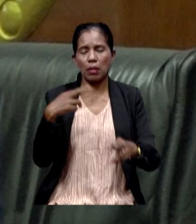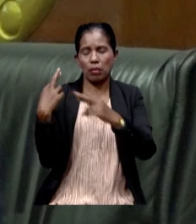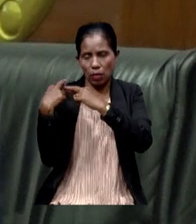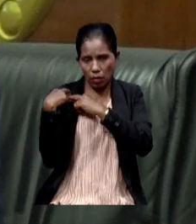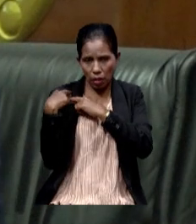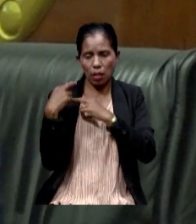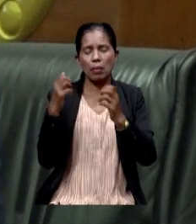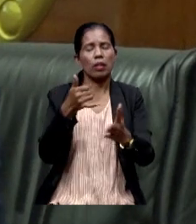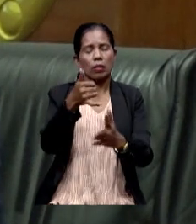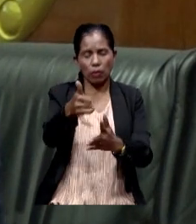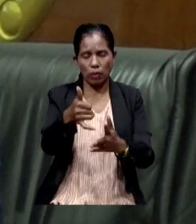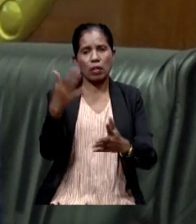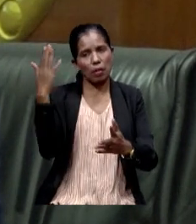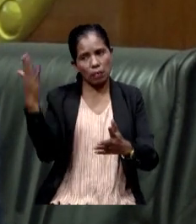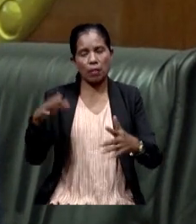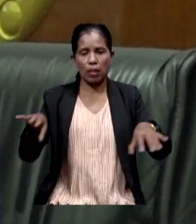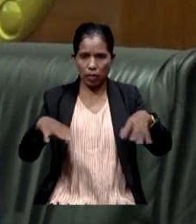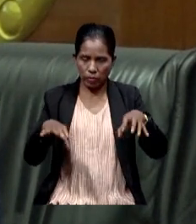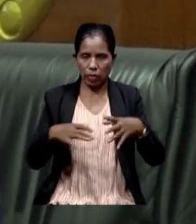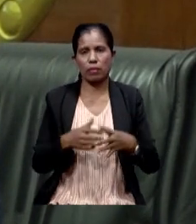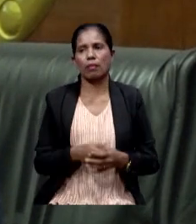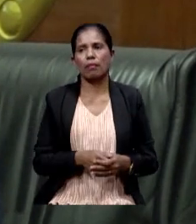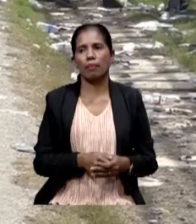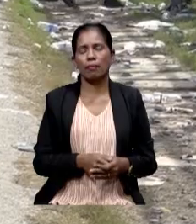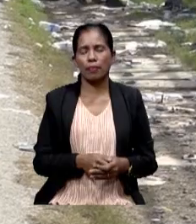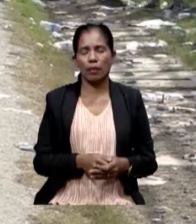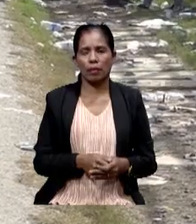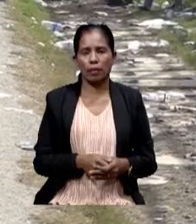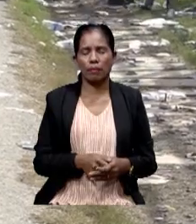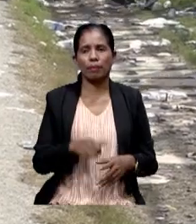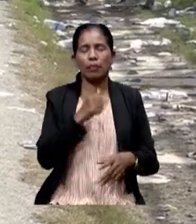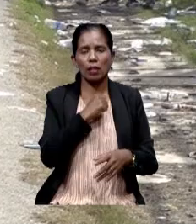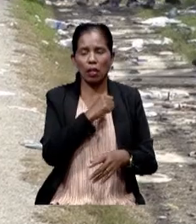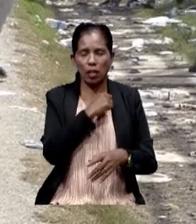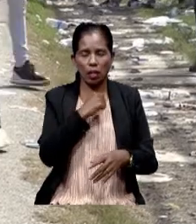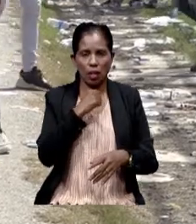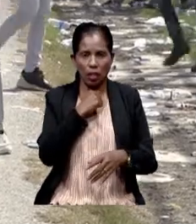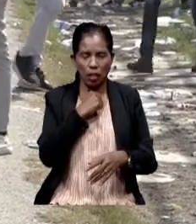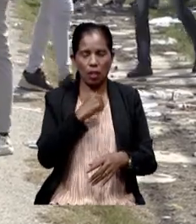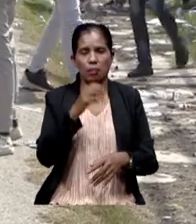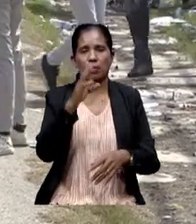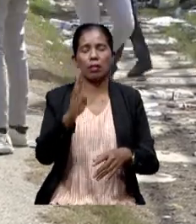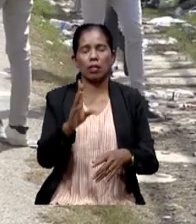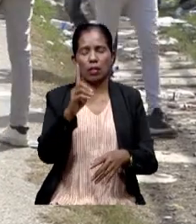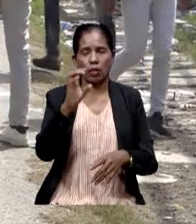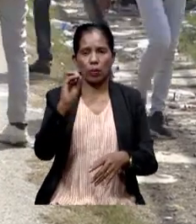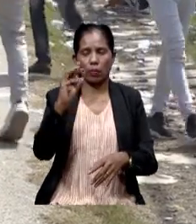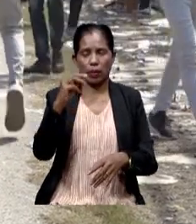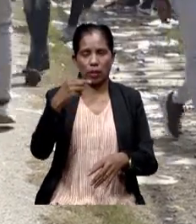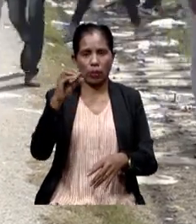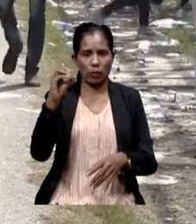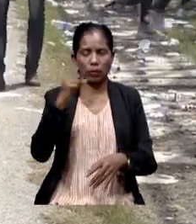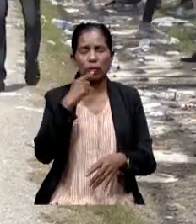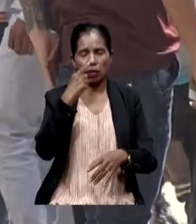bele to ana ba bele tan servicio ne. Antes ne paroco paróquia Sagrado Coração de Jesus Becora, Padre Domingos